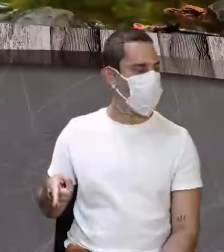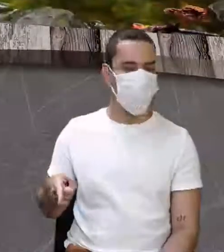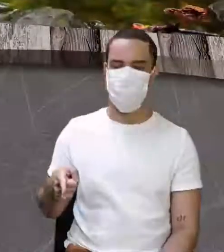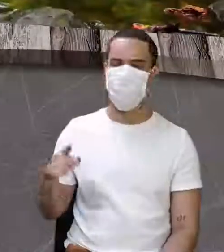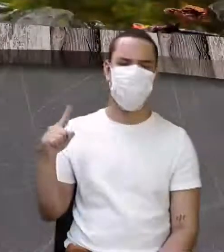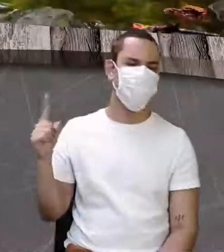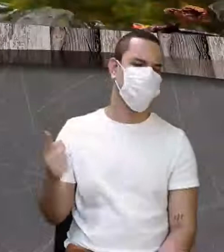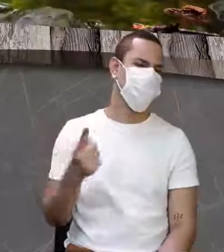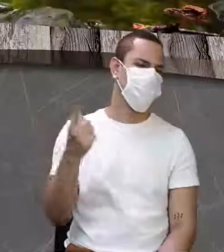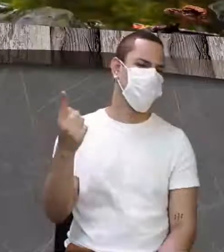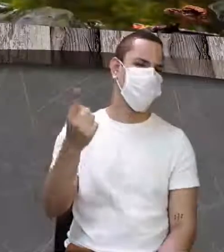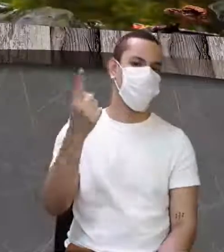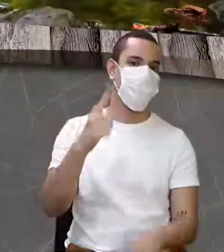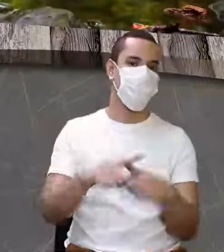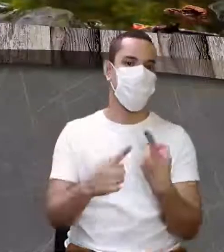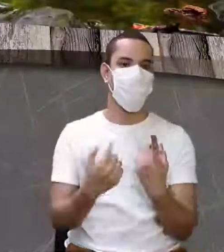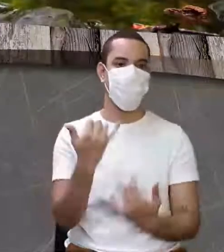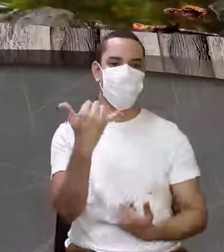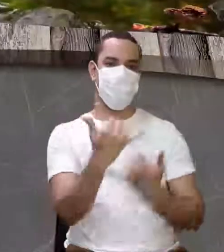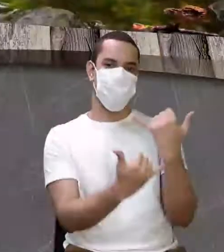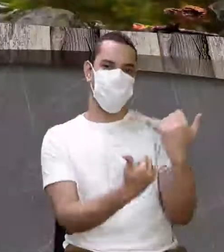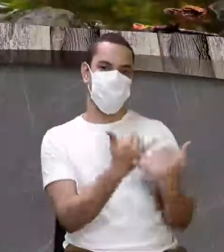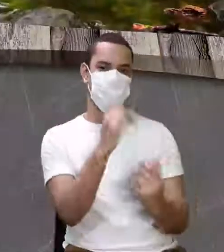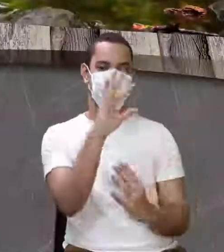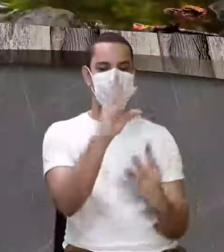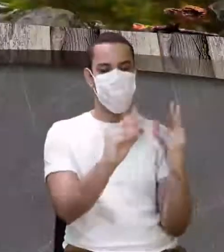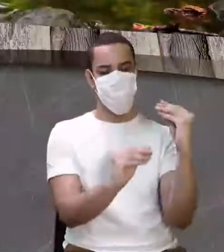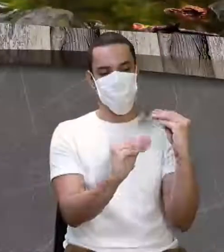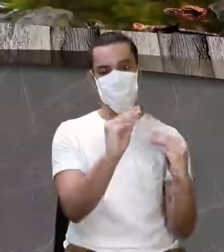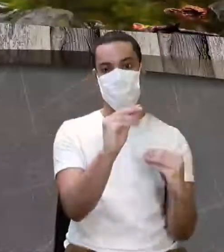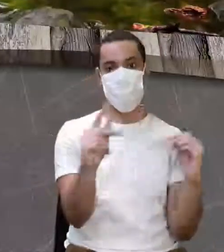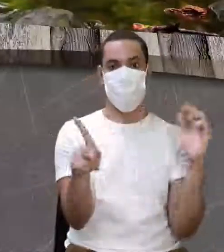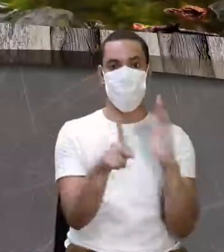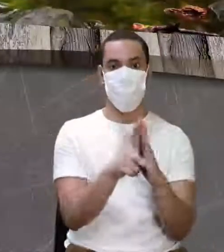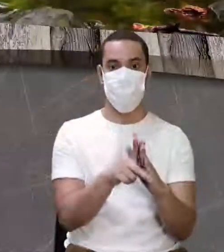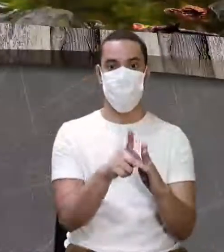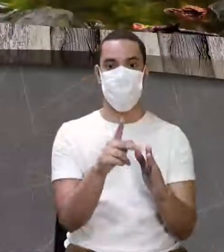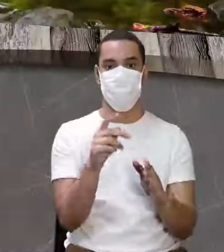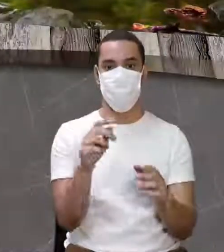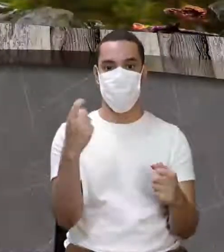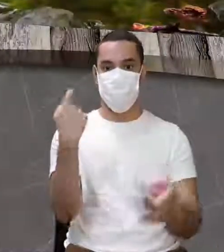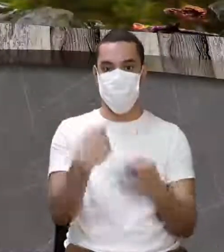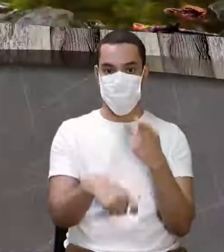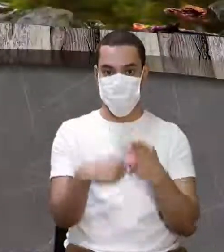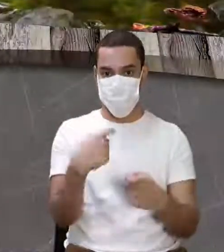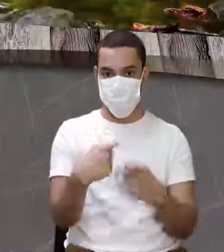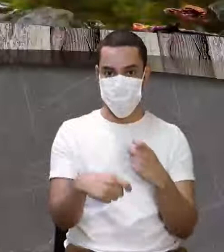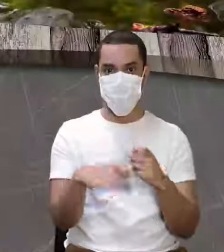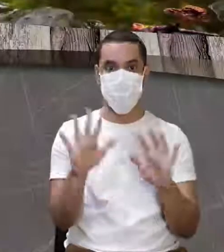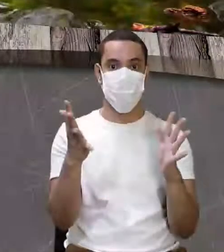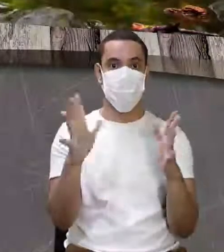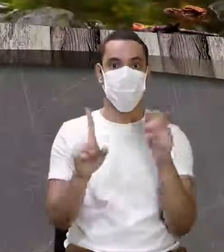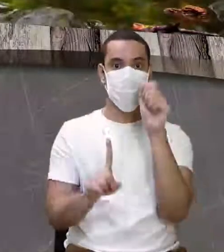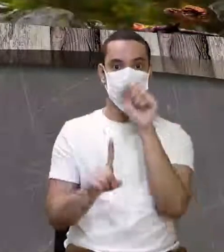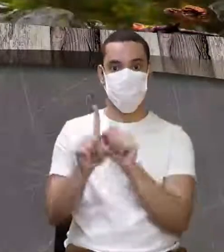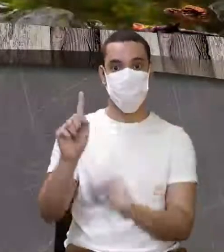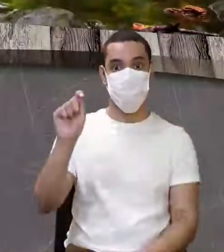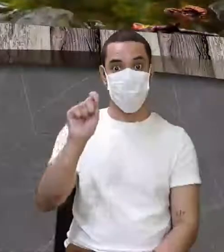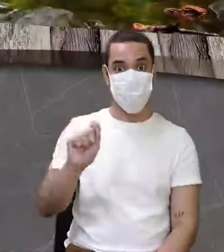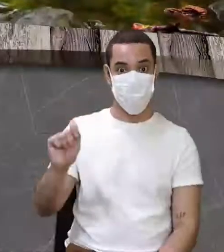lá para dentro, mas a brincadeira delas nesse período reprodutivo, né, no caso dos felinos, mês de agosto, das onças